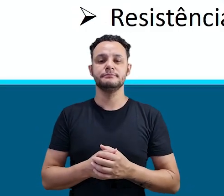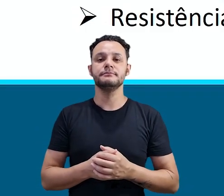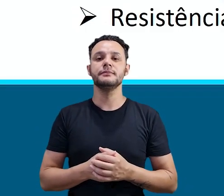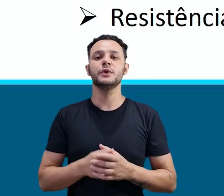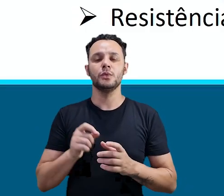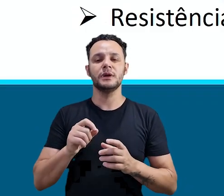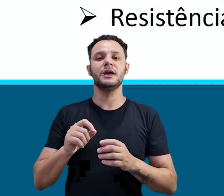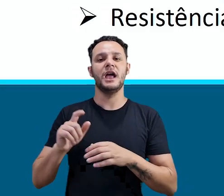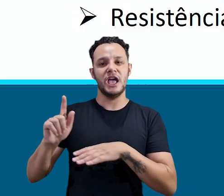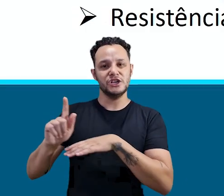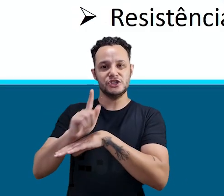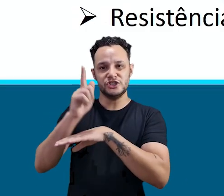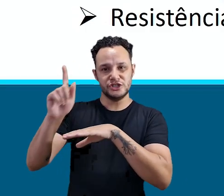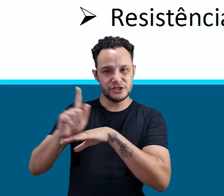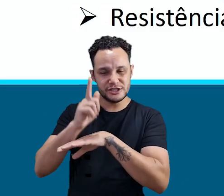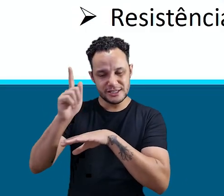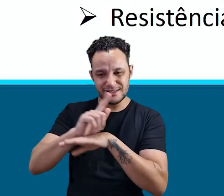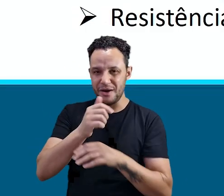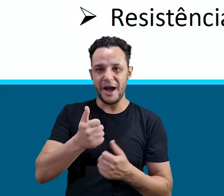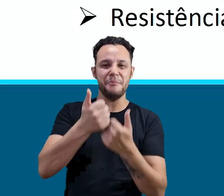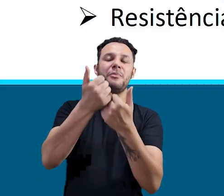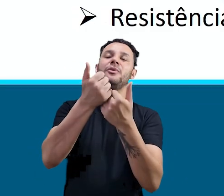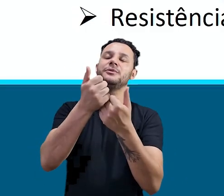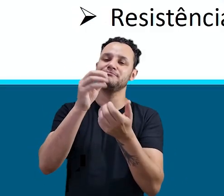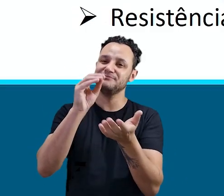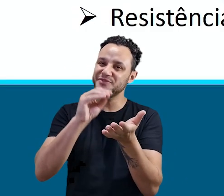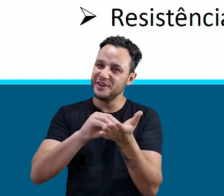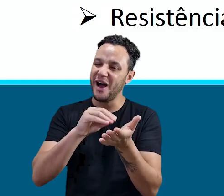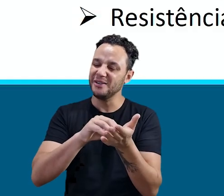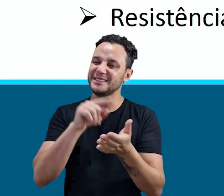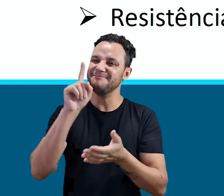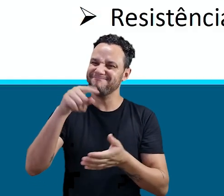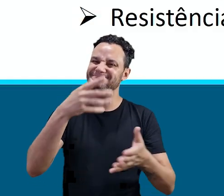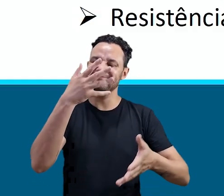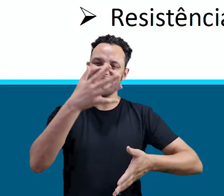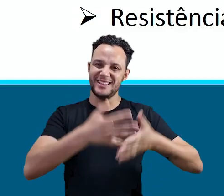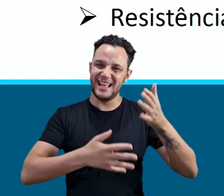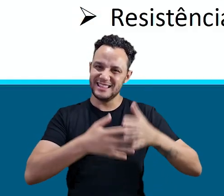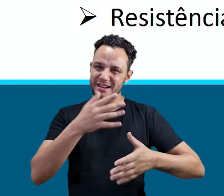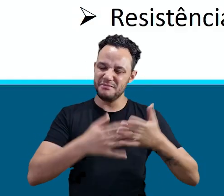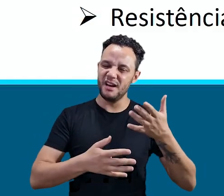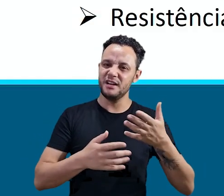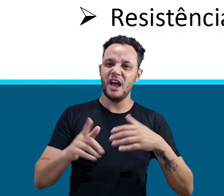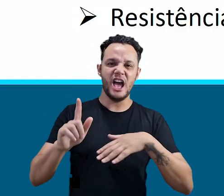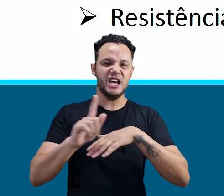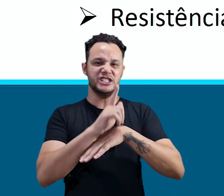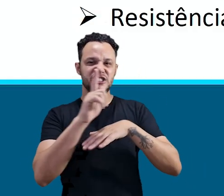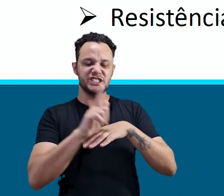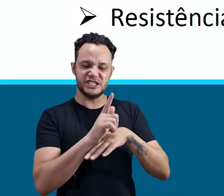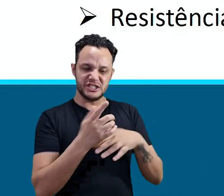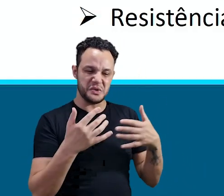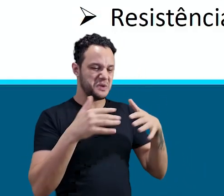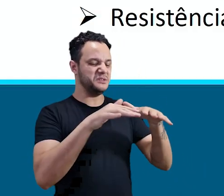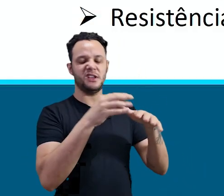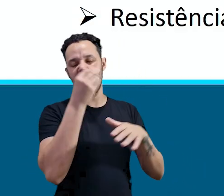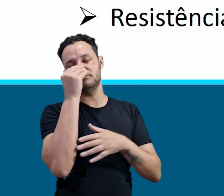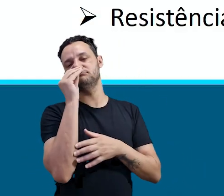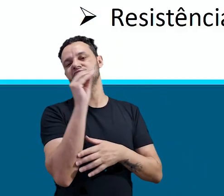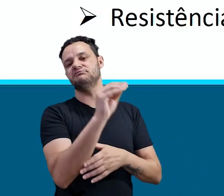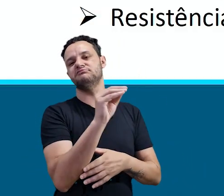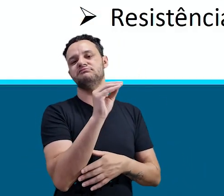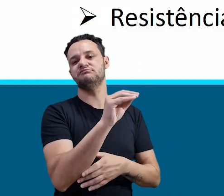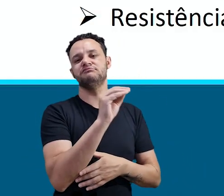estudante. Uma falta de apoio da gestão escolar, isso costuma atrapalhar muito a EE. Então, se eu tenho uma gestão que não se importa com a